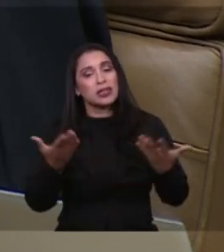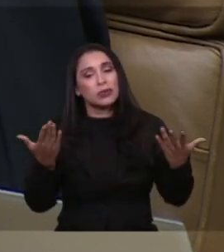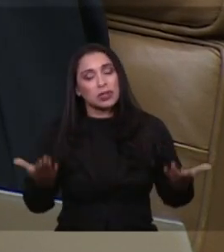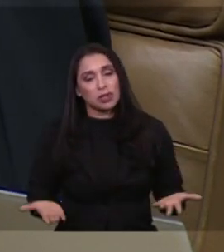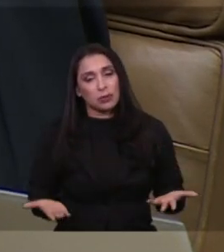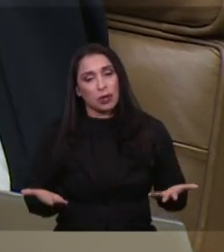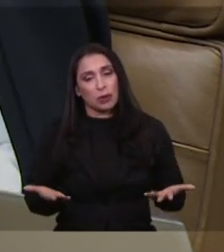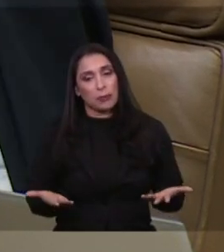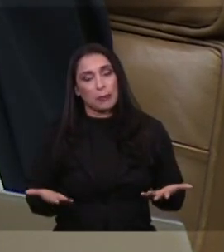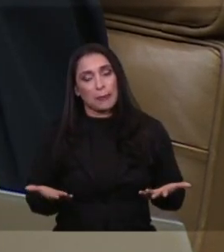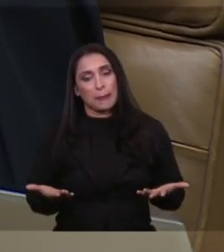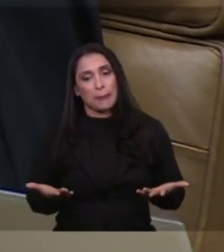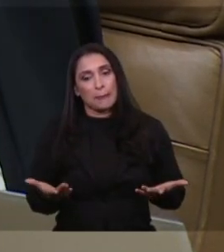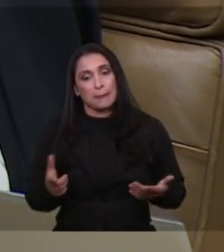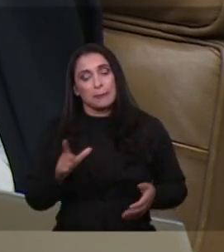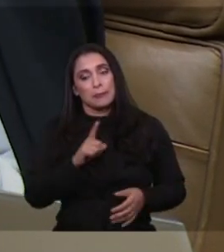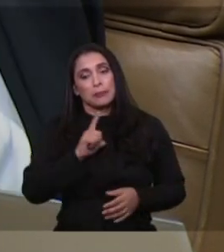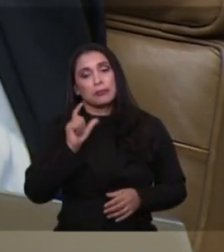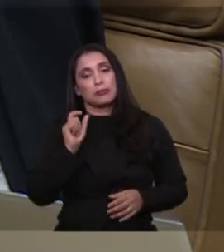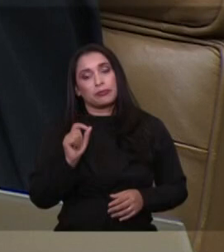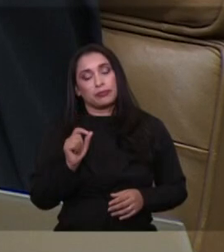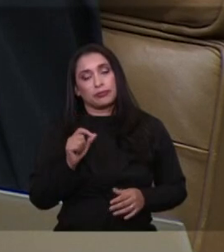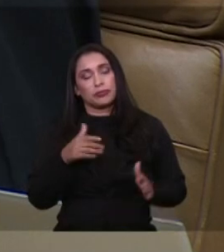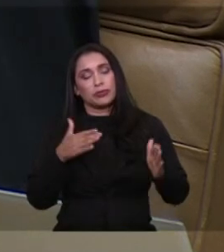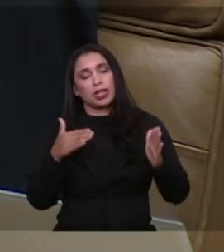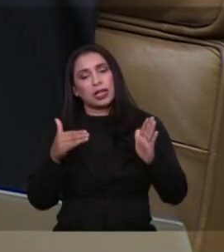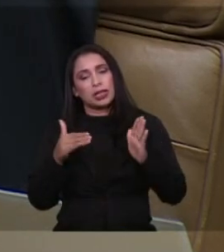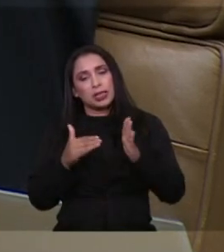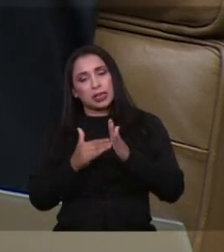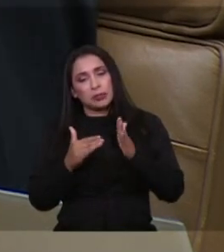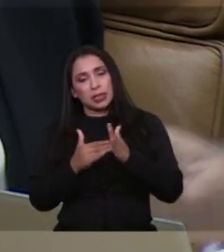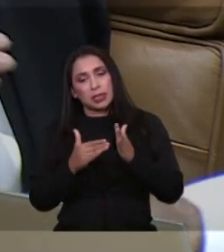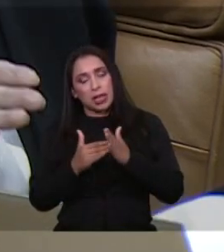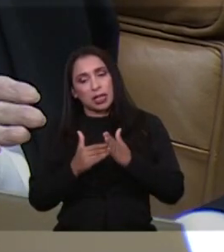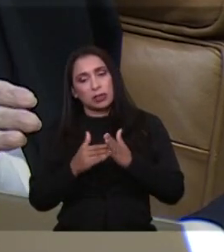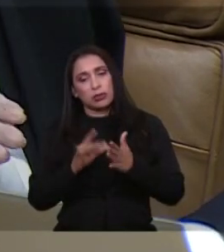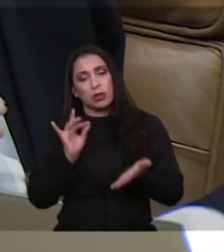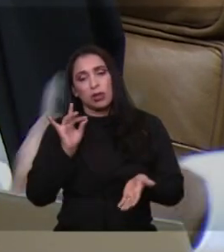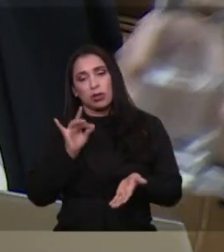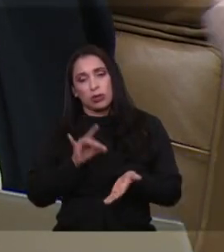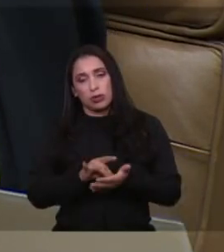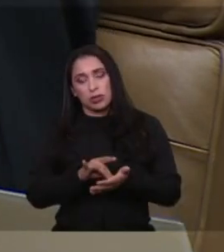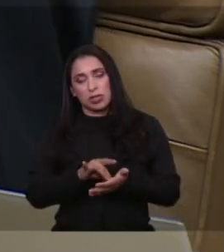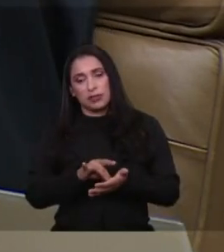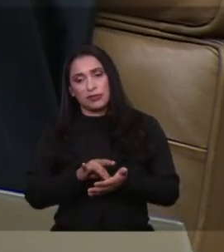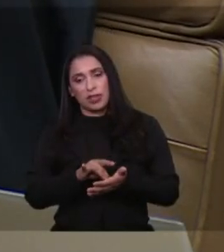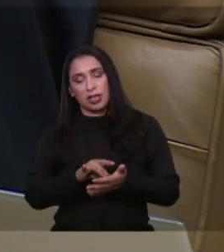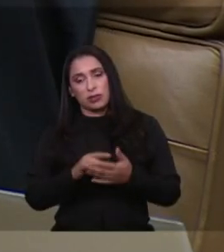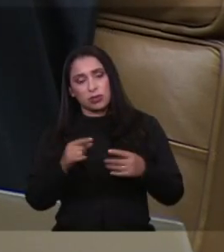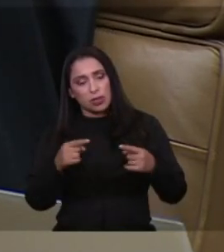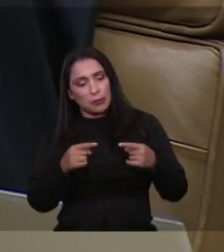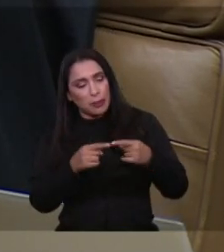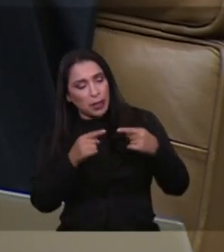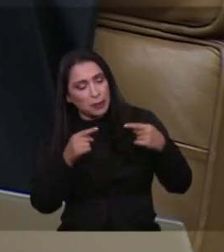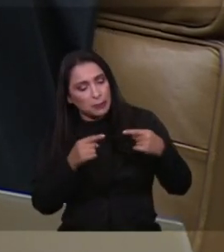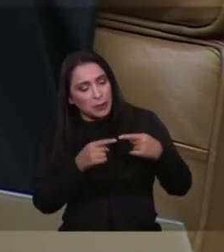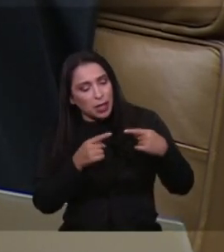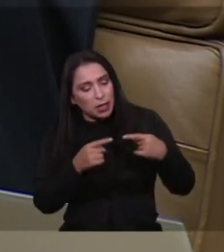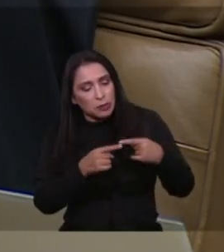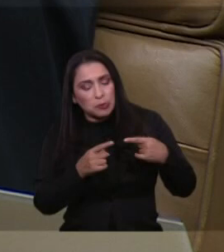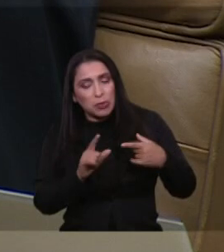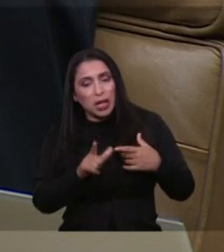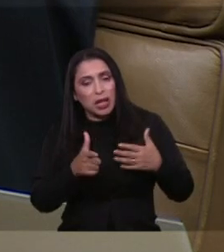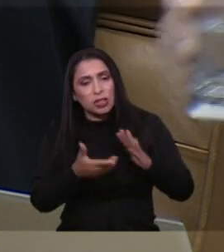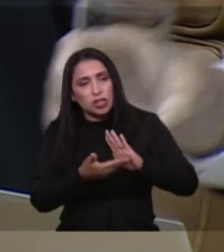se tinha desenhado e limitado os efeitos, ou retirado limites que poderiam ser